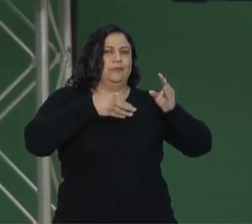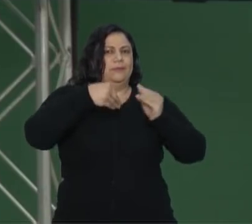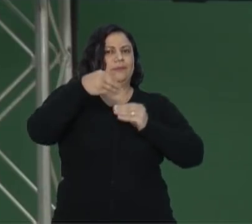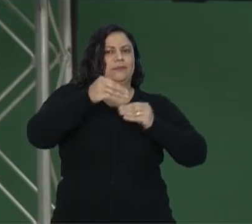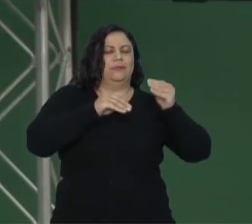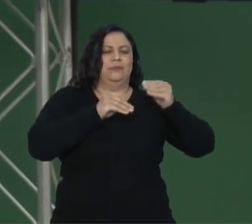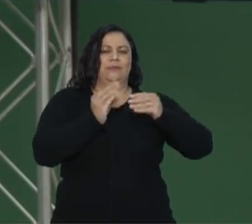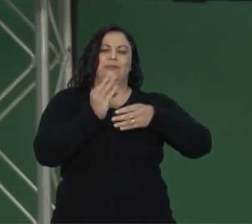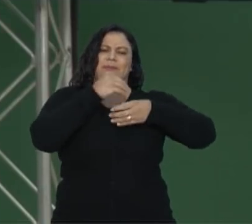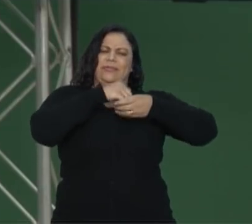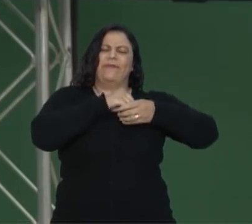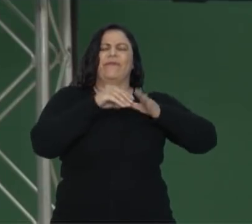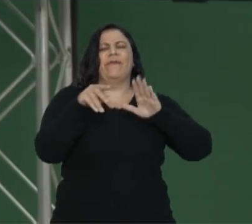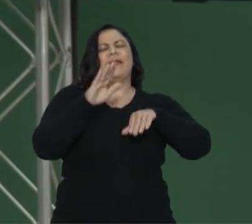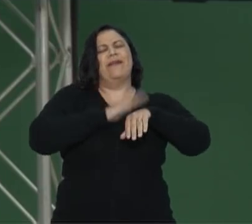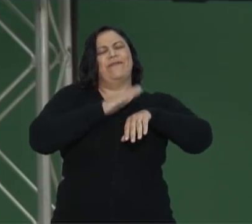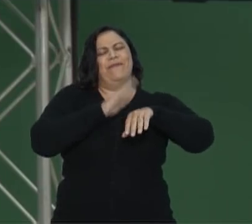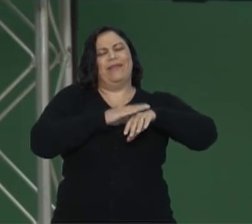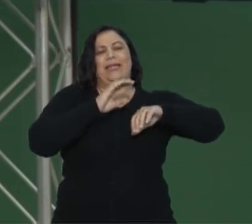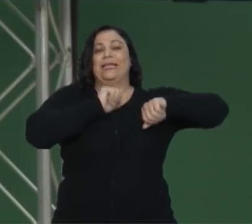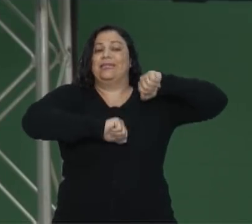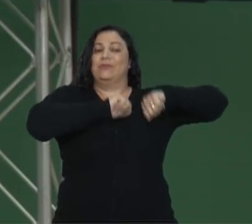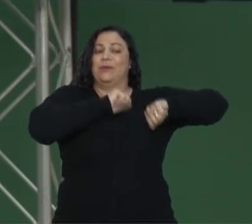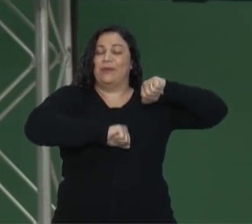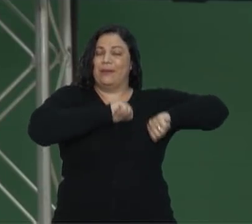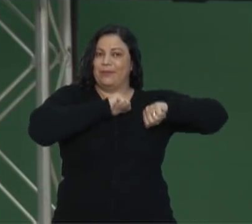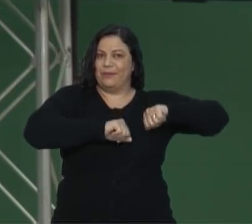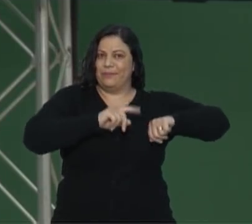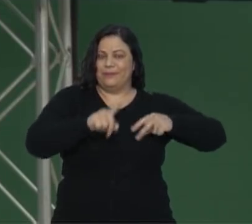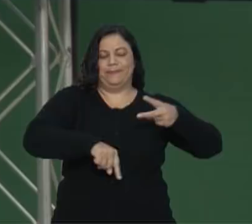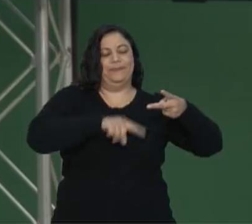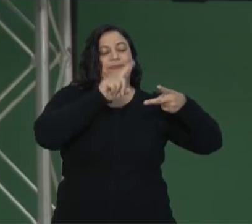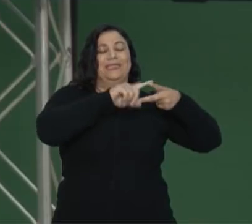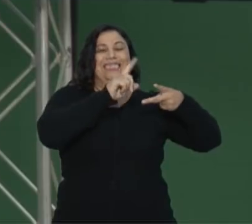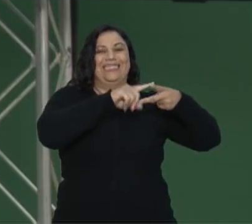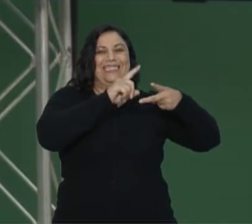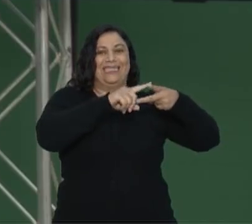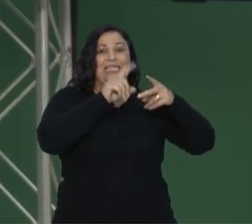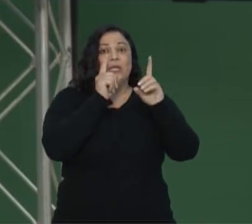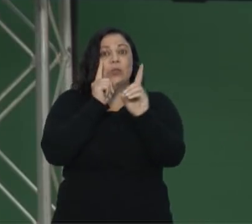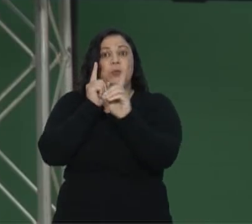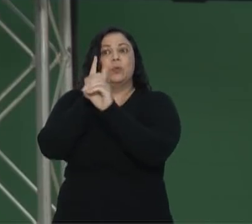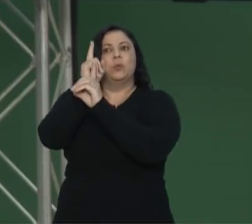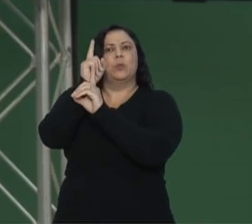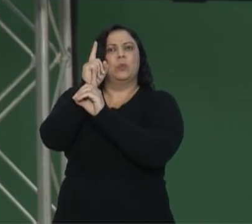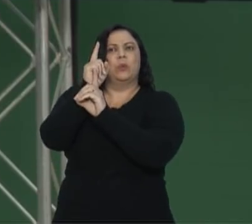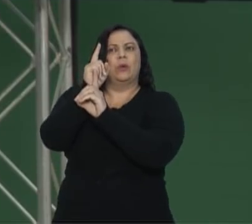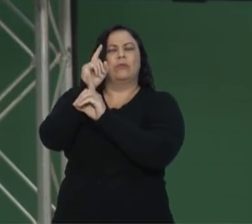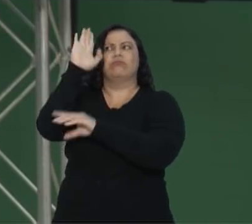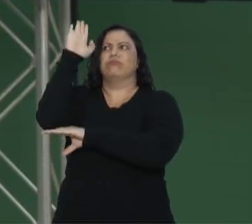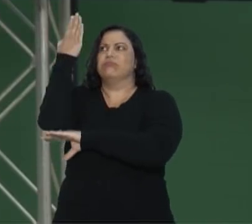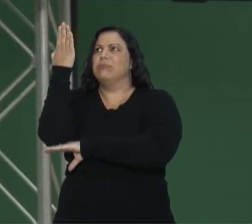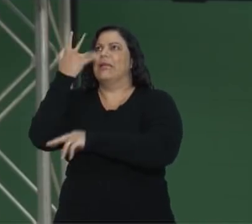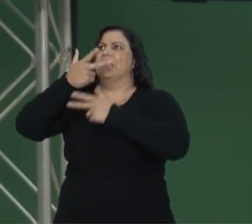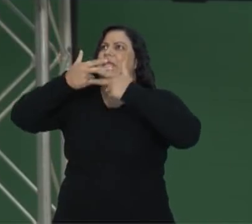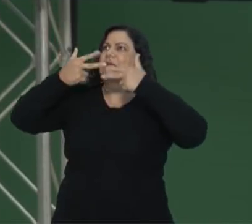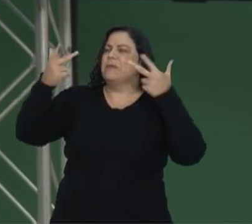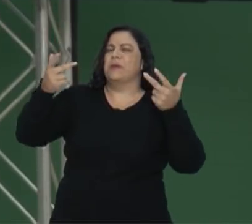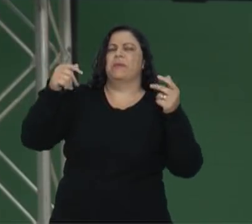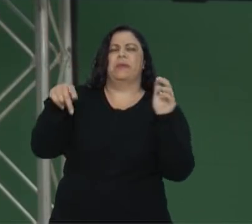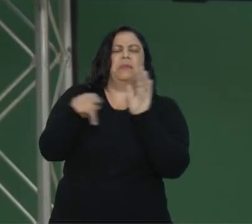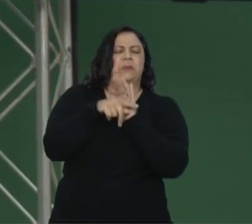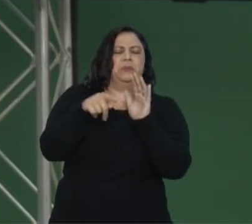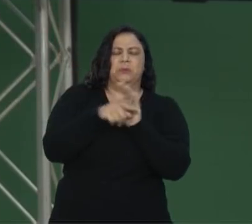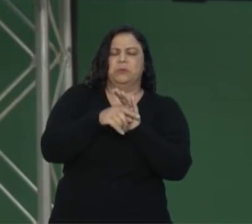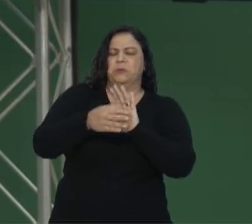que eu encontro na natureza. Então, eu posso colher, cortar, extrair.